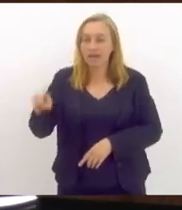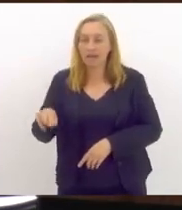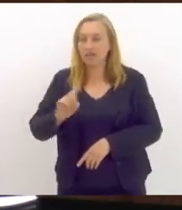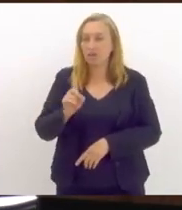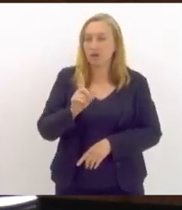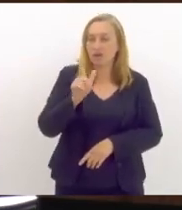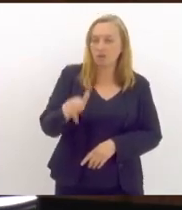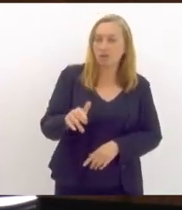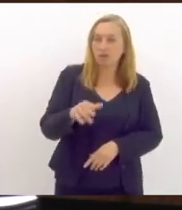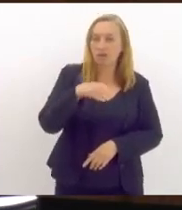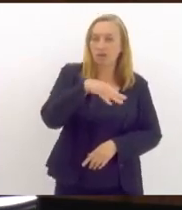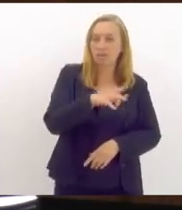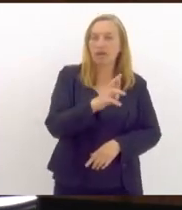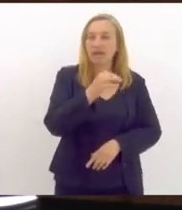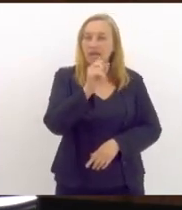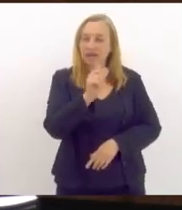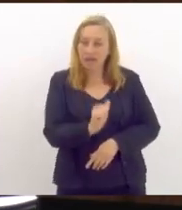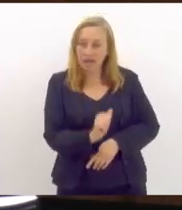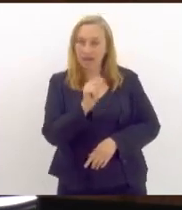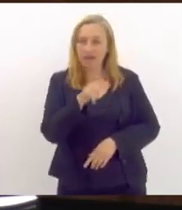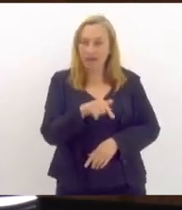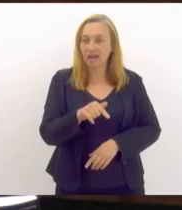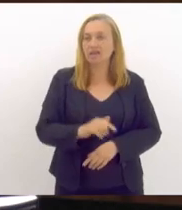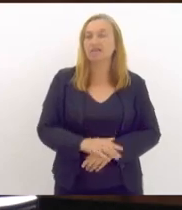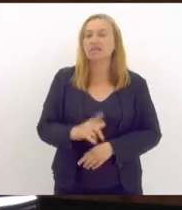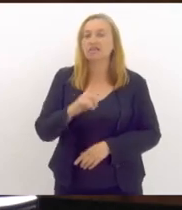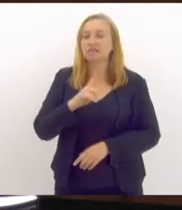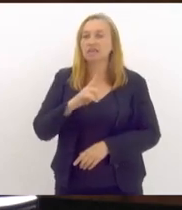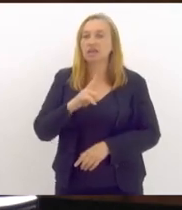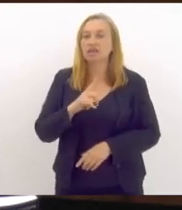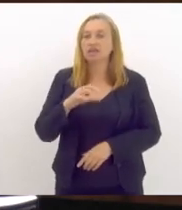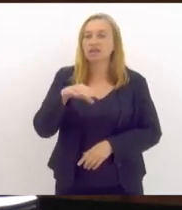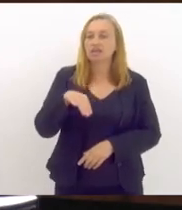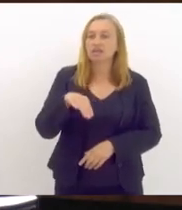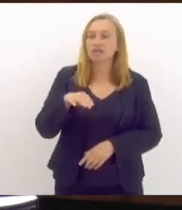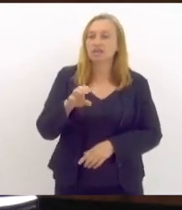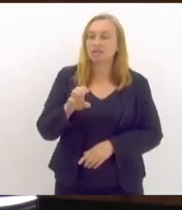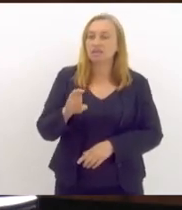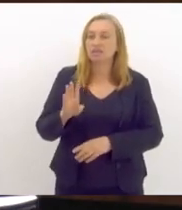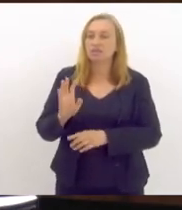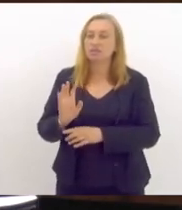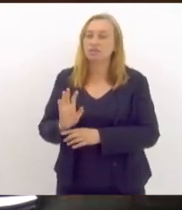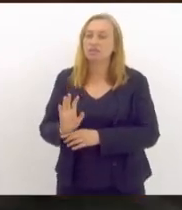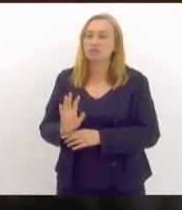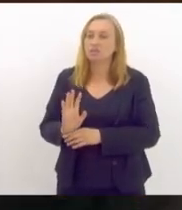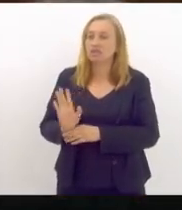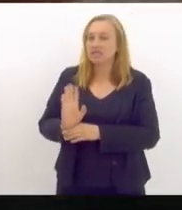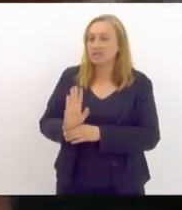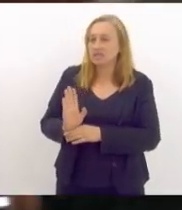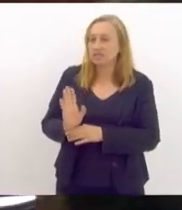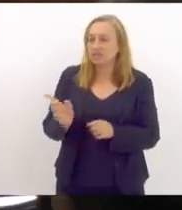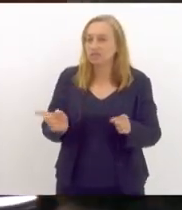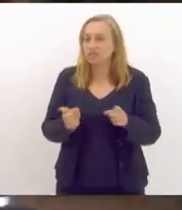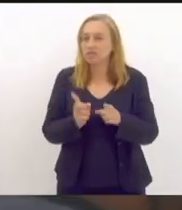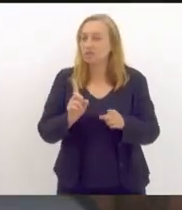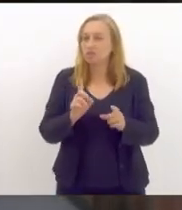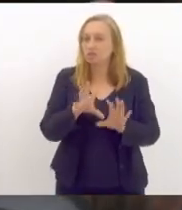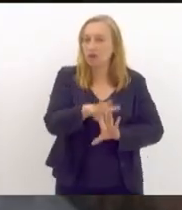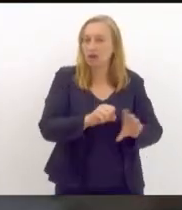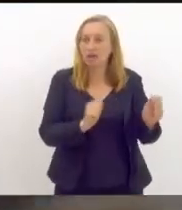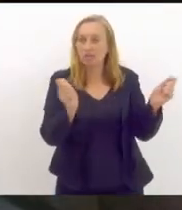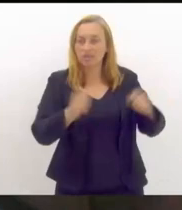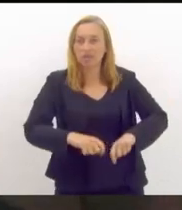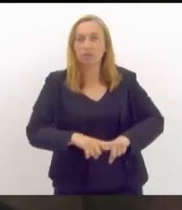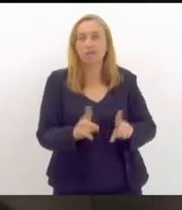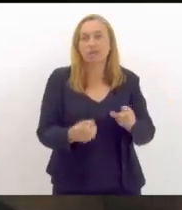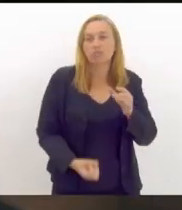maricata que o Deputado Renato Machado em Maricá nós temos o cine em fio onde a gente faz não só a capacitação mas a